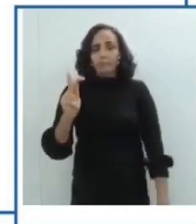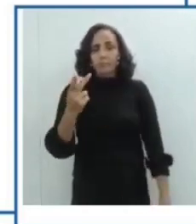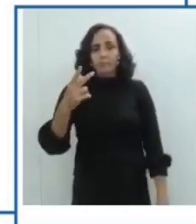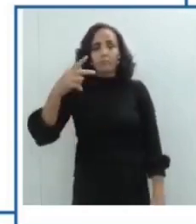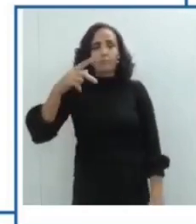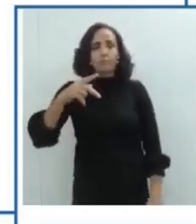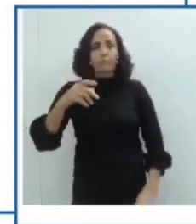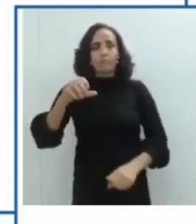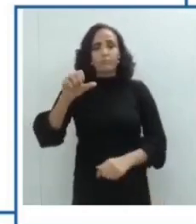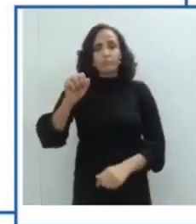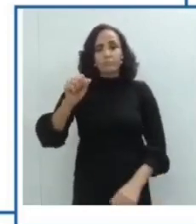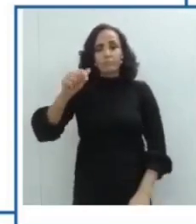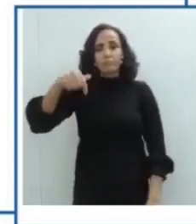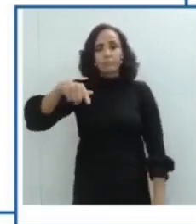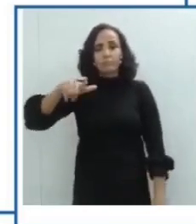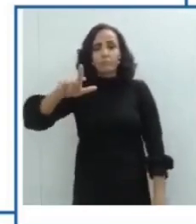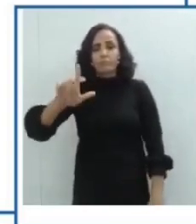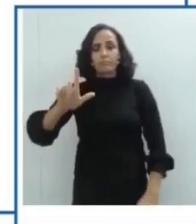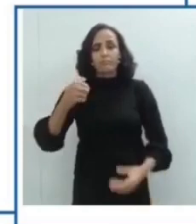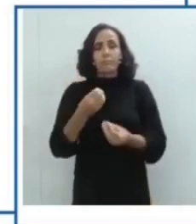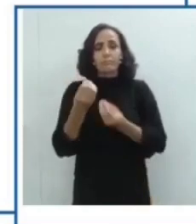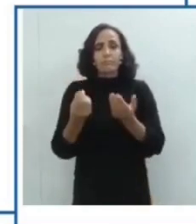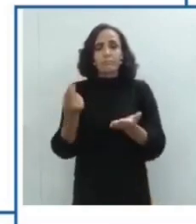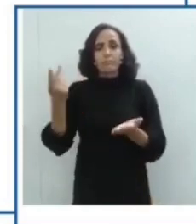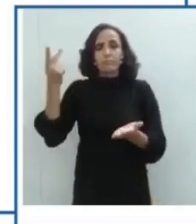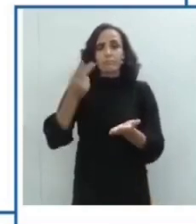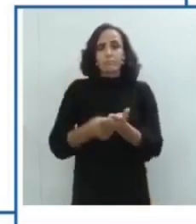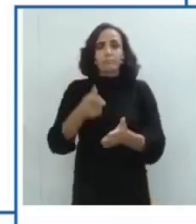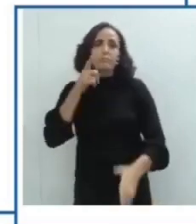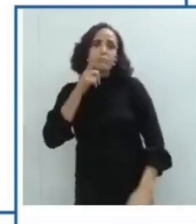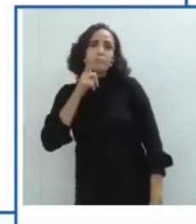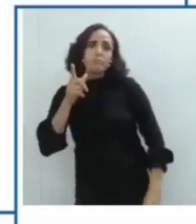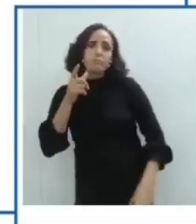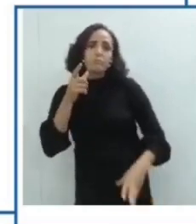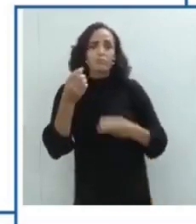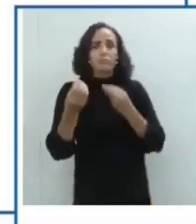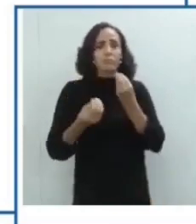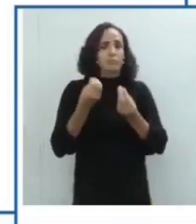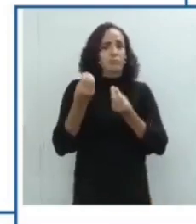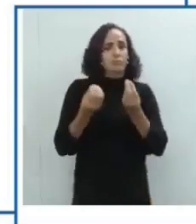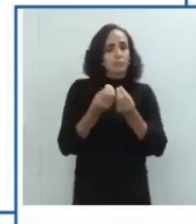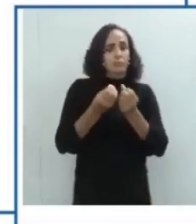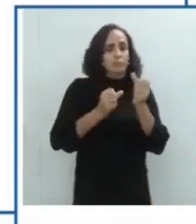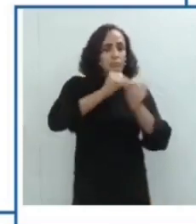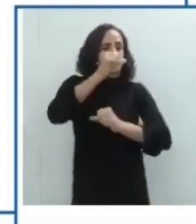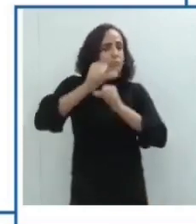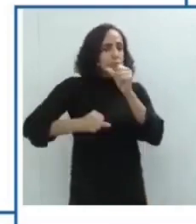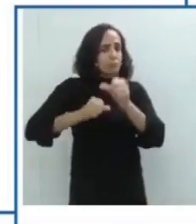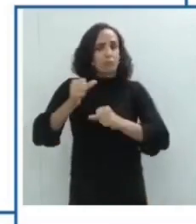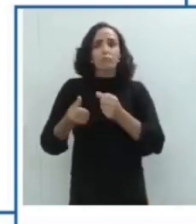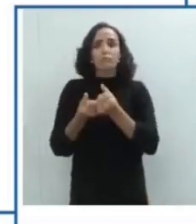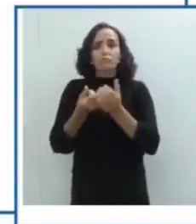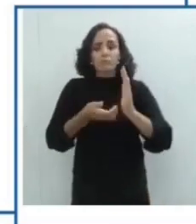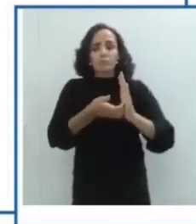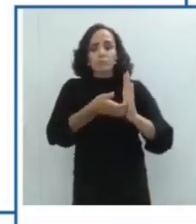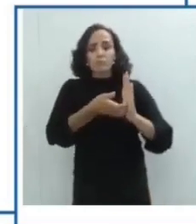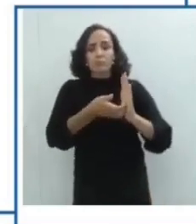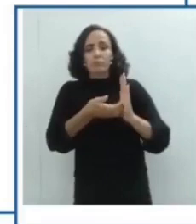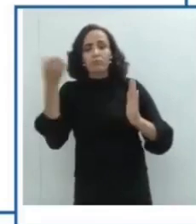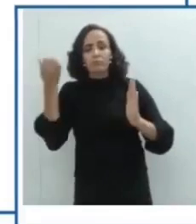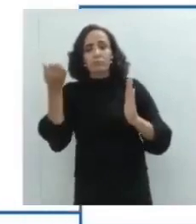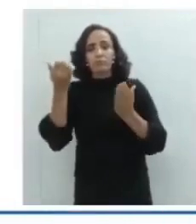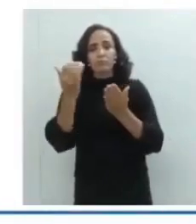com SQL, para que a gente consiga consultar, alterar e remover